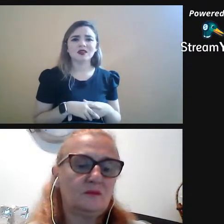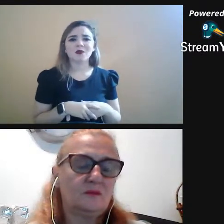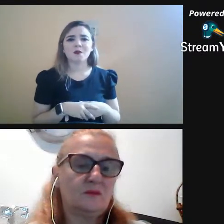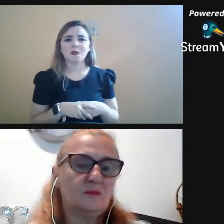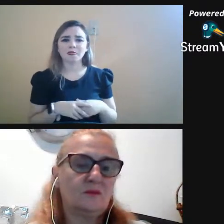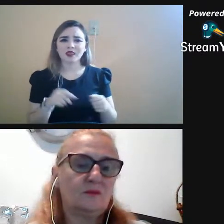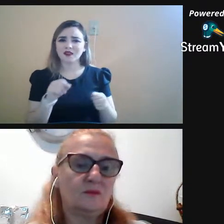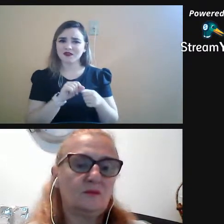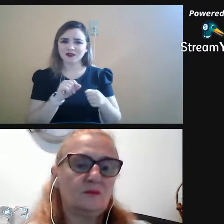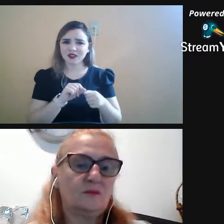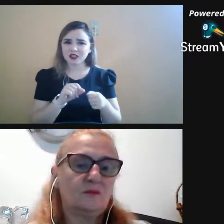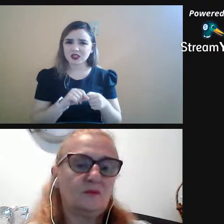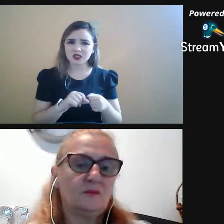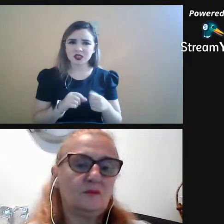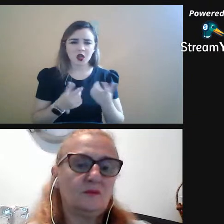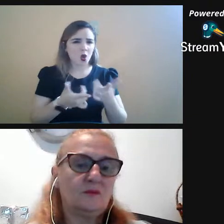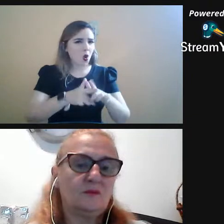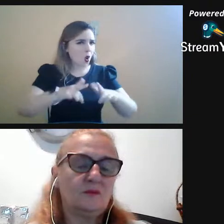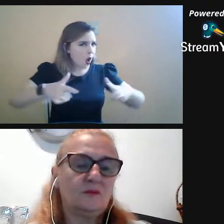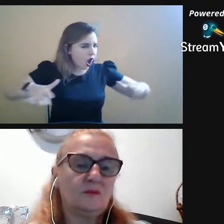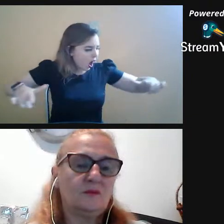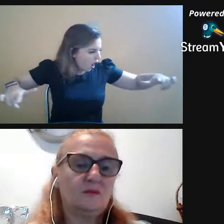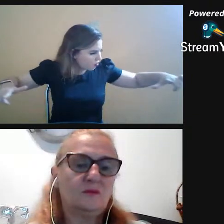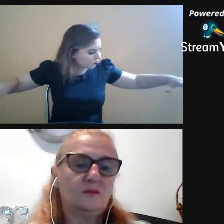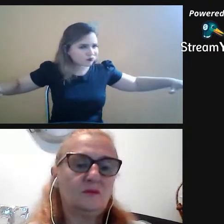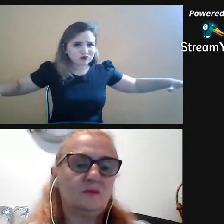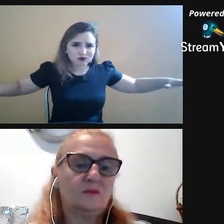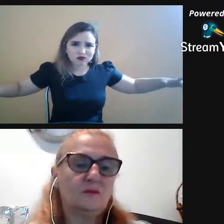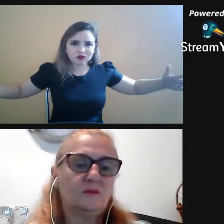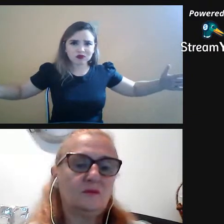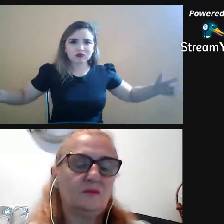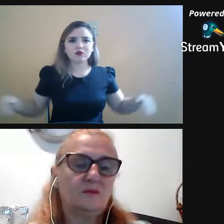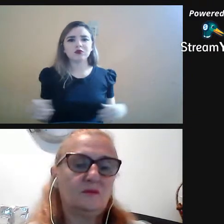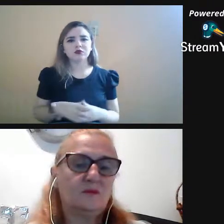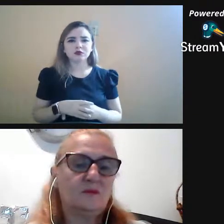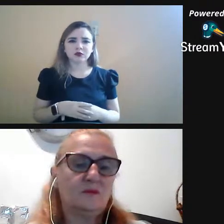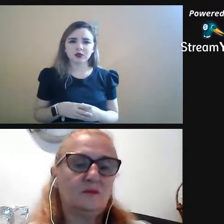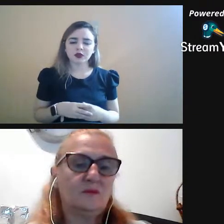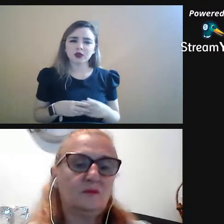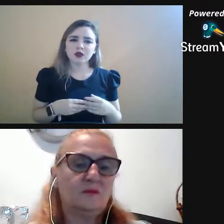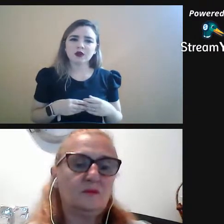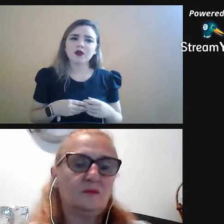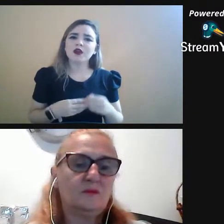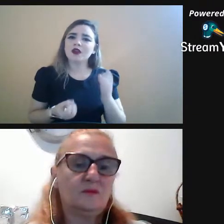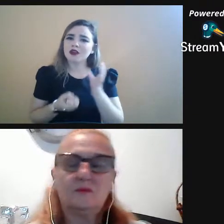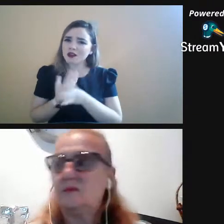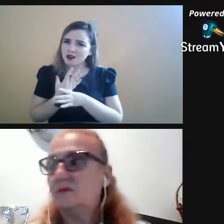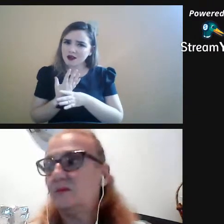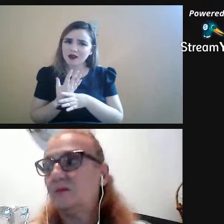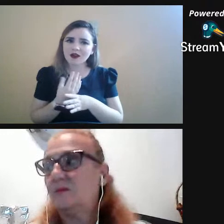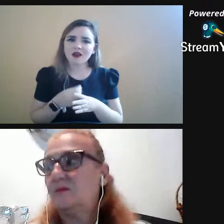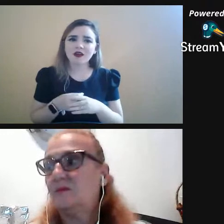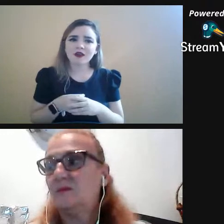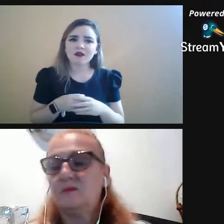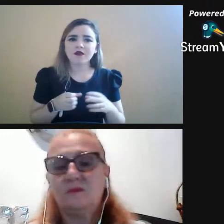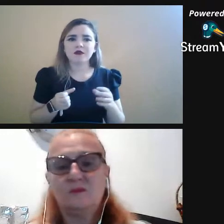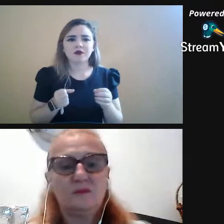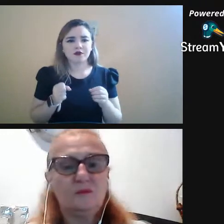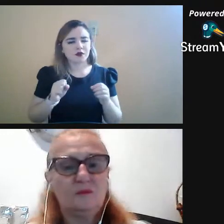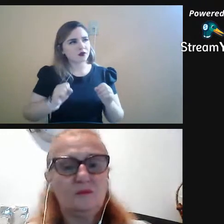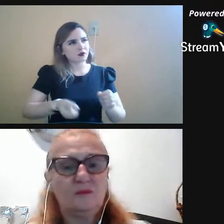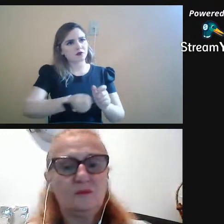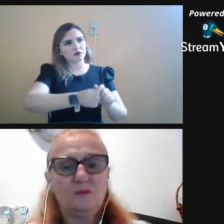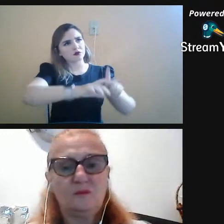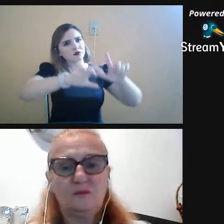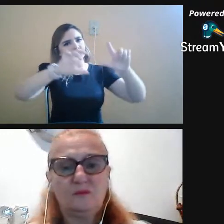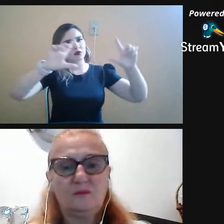fazia numa área gigantesca, assim, juntava aquele lixo todo, né, e formava a figura, né,